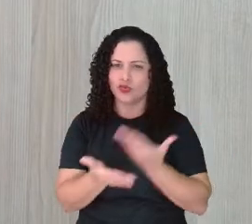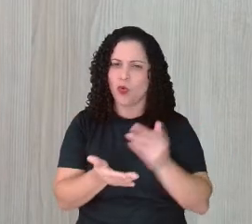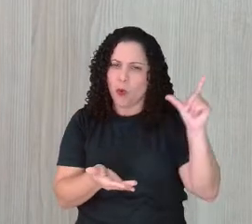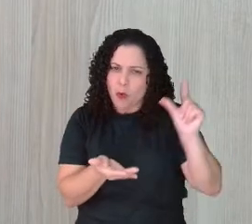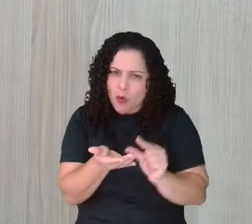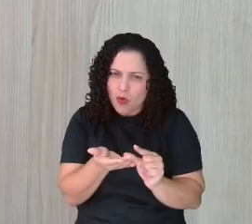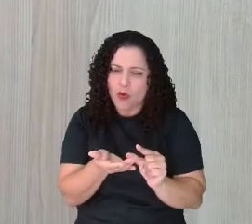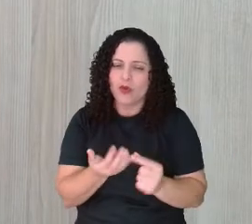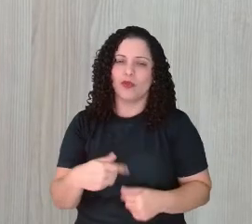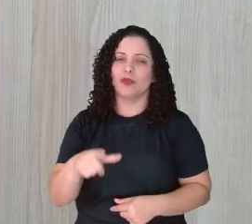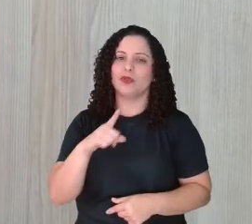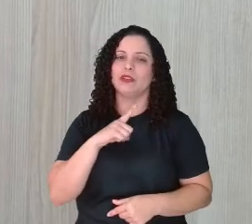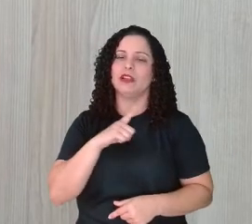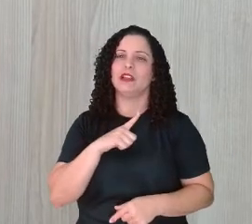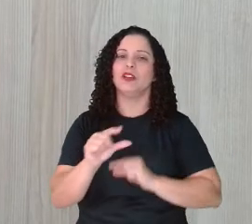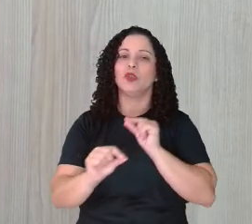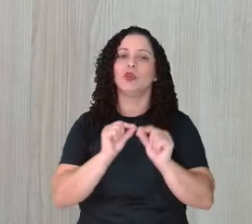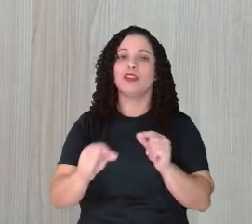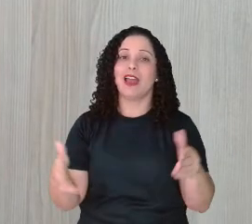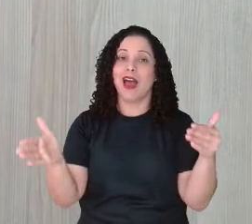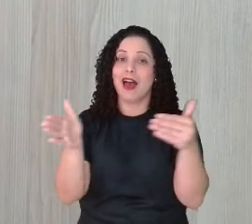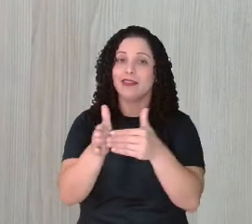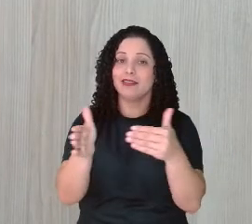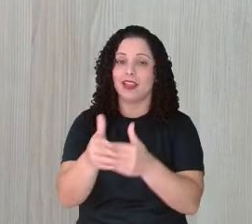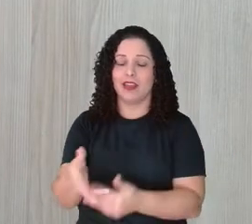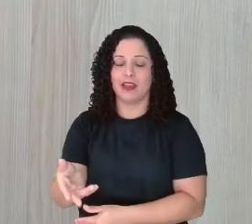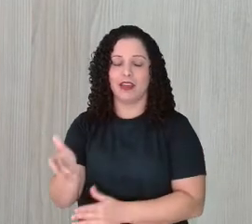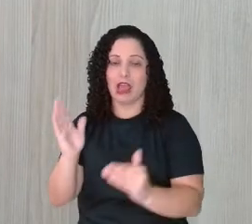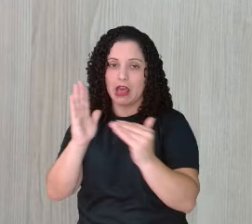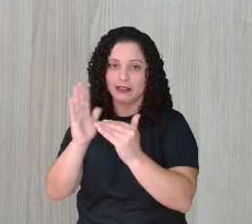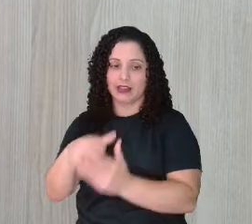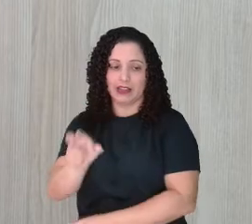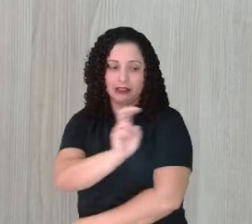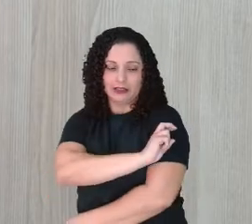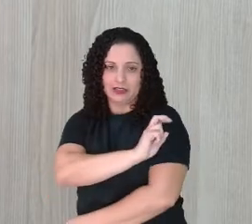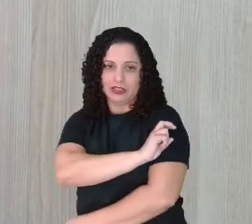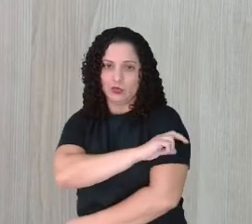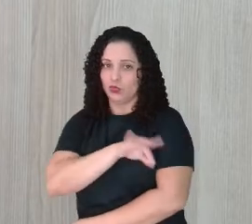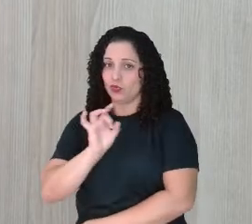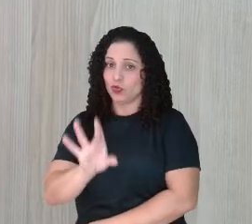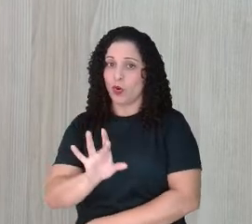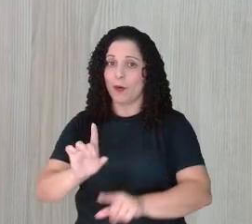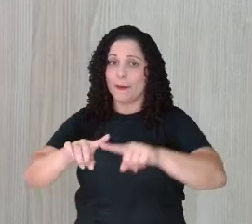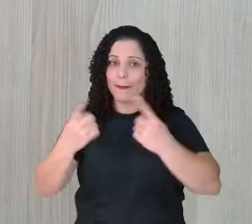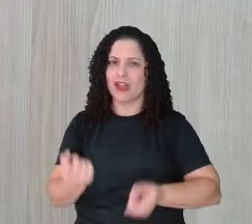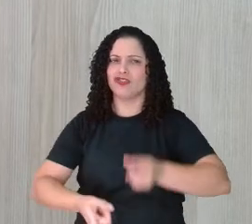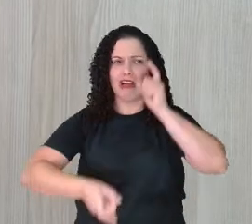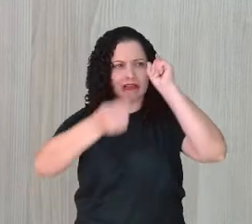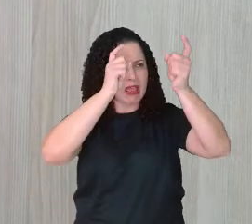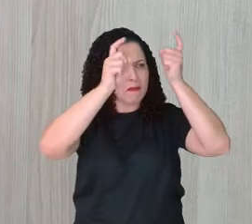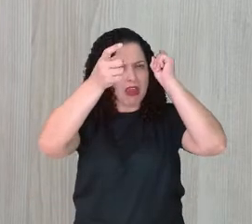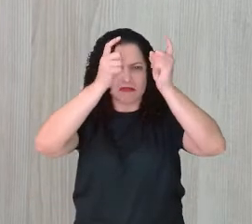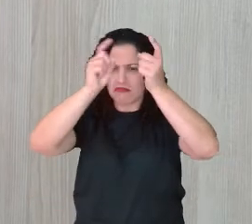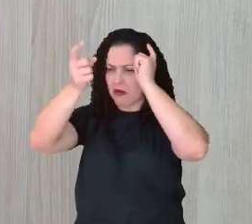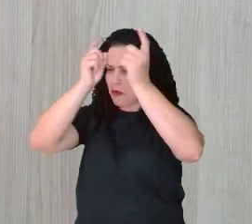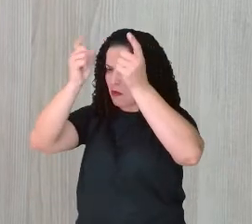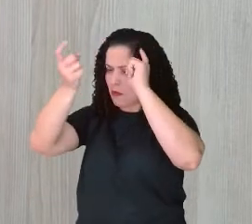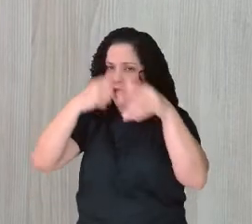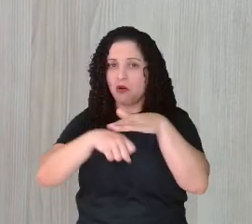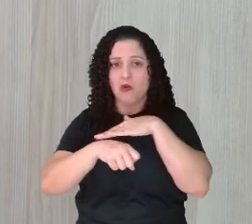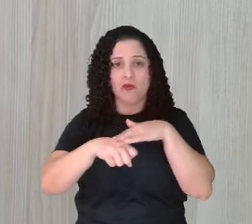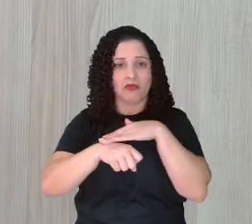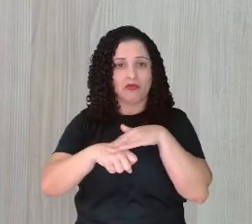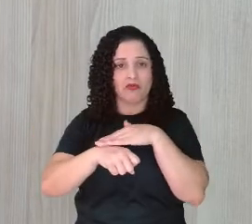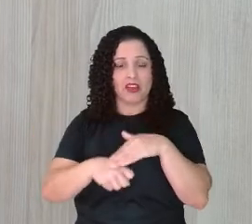ela tem o quinto ano, até na época, era até o quinto ano quando ela estudava, mas ela debate com você, parece